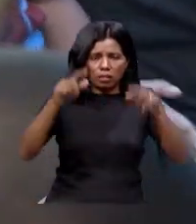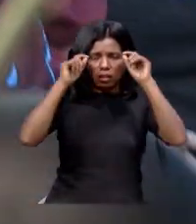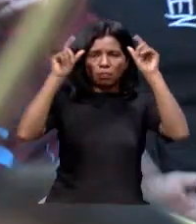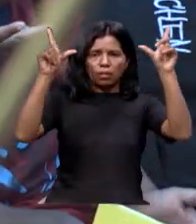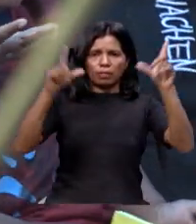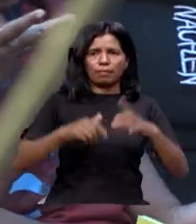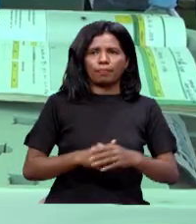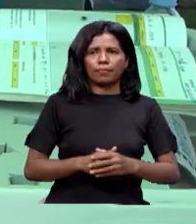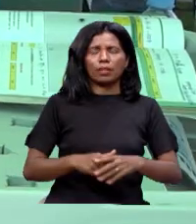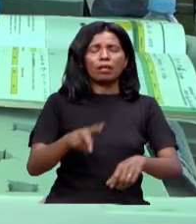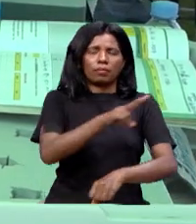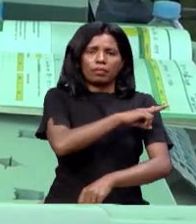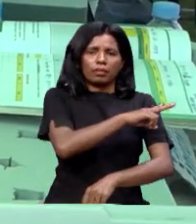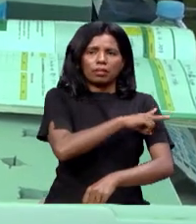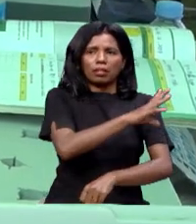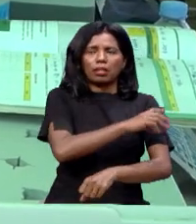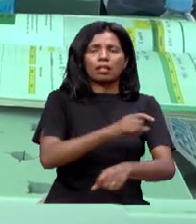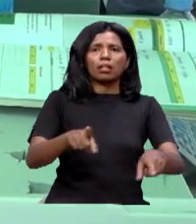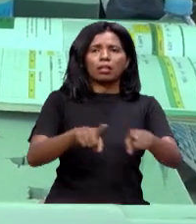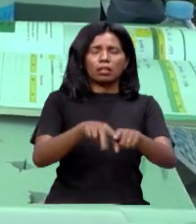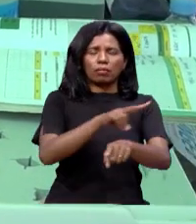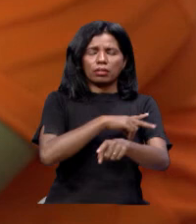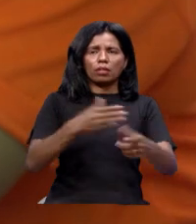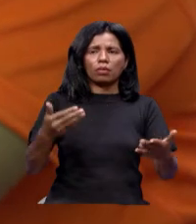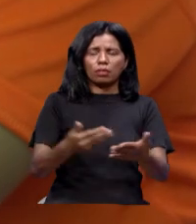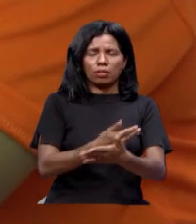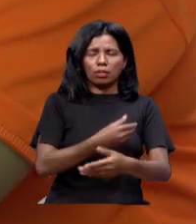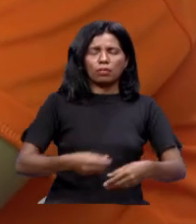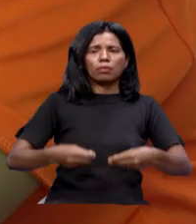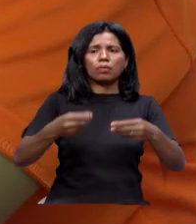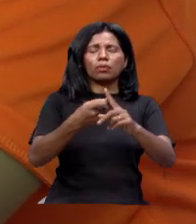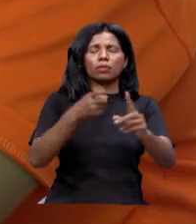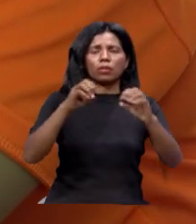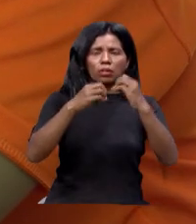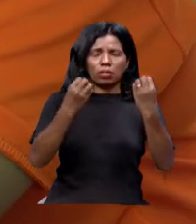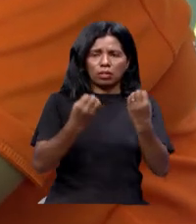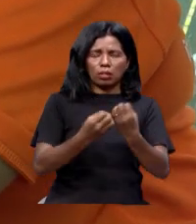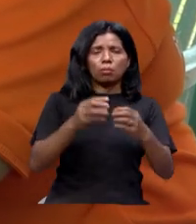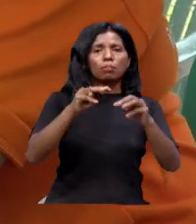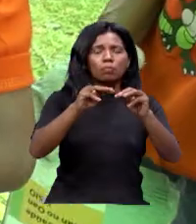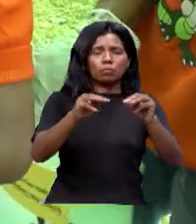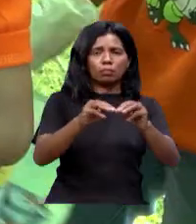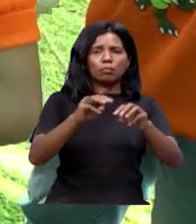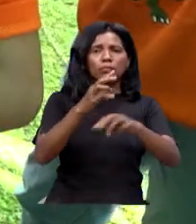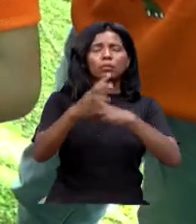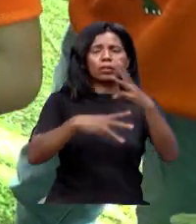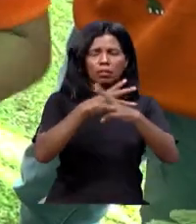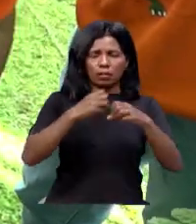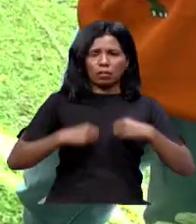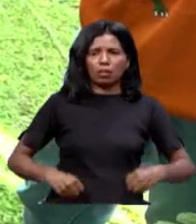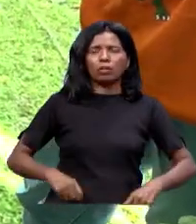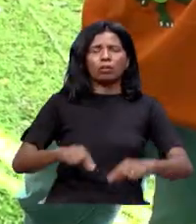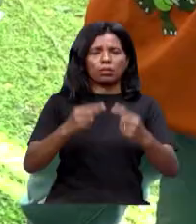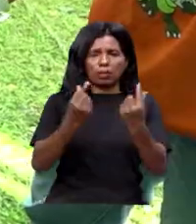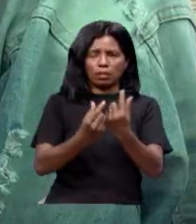timor-laren. Vacina conjuga pneumonia nessa vacina fone, bem recomenda a Organização Mundial de Saúde, no grupo técnico assessoria nacional,